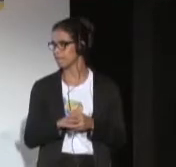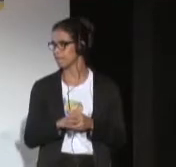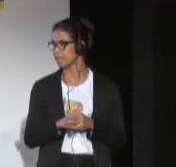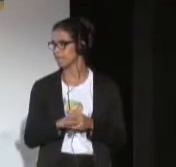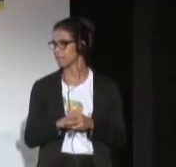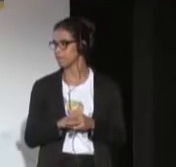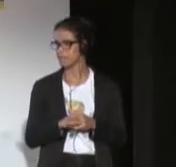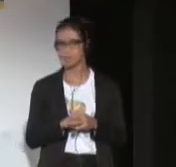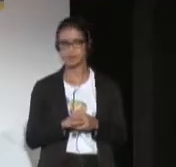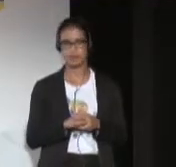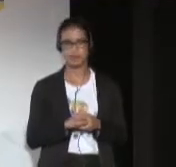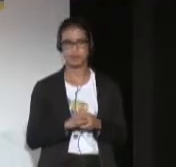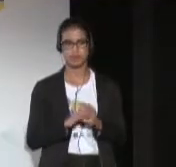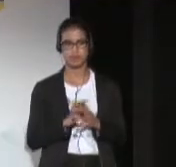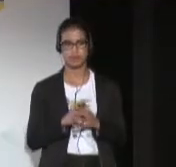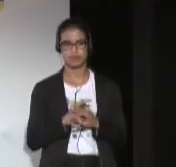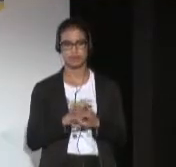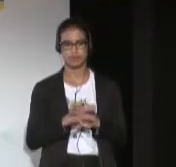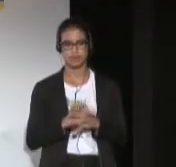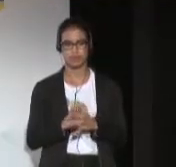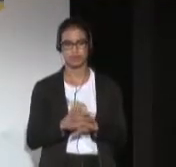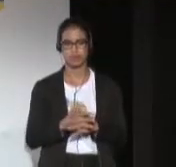Olá, querido.